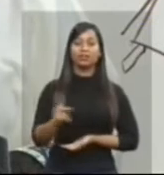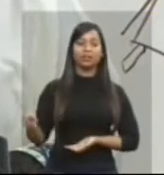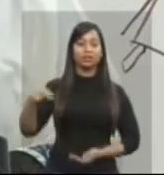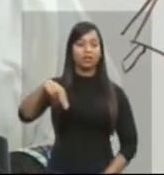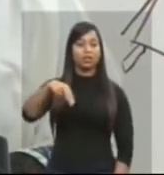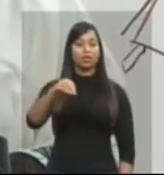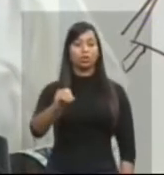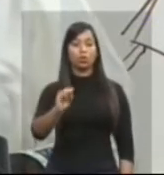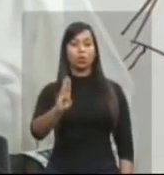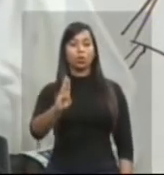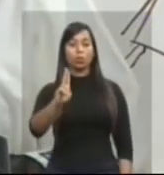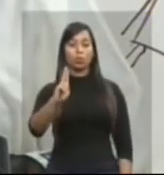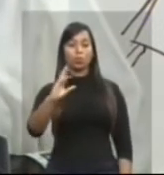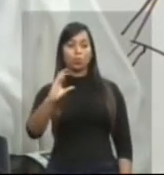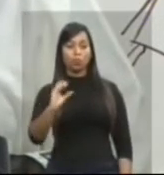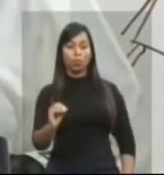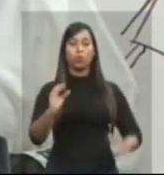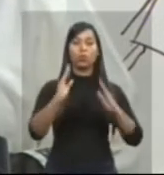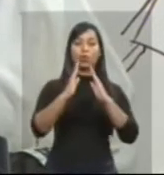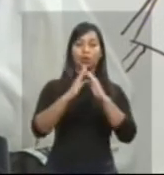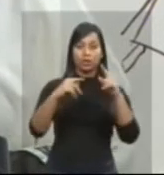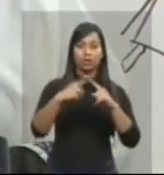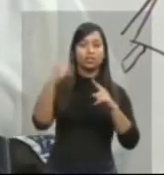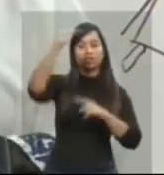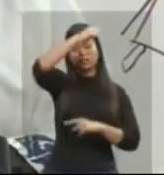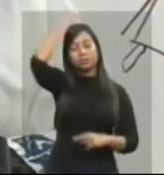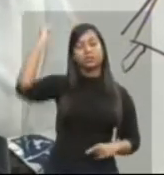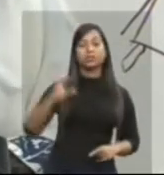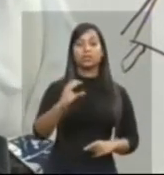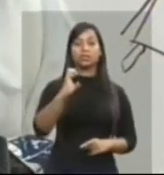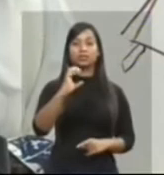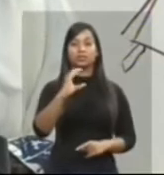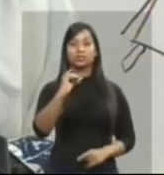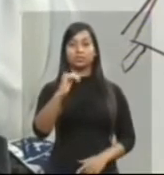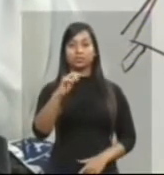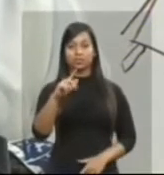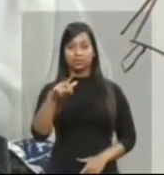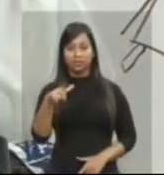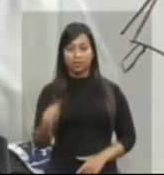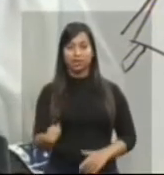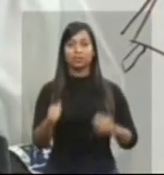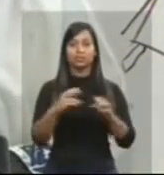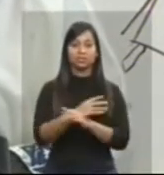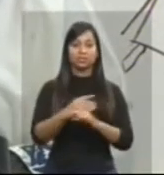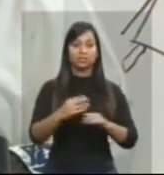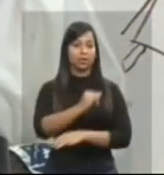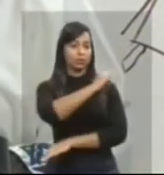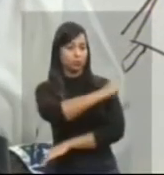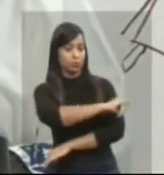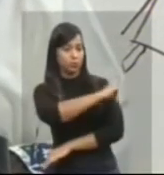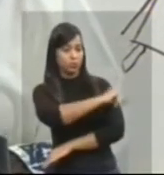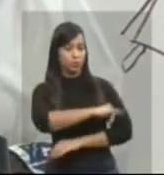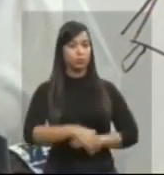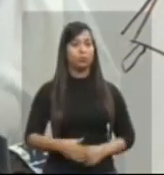Padre Nobu Ussano, da paróquia de Santa Cecília, na cidade de Volta Redonda, Rio de